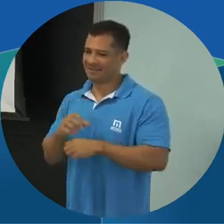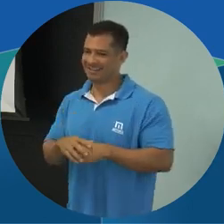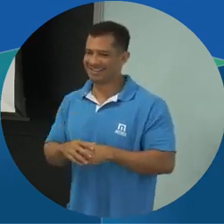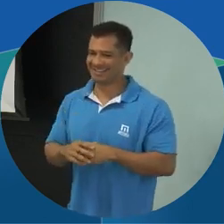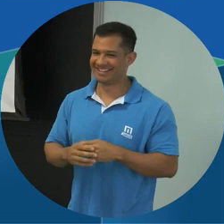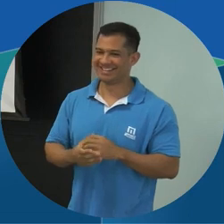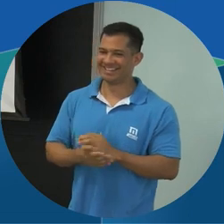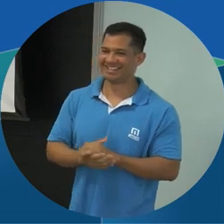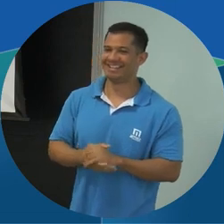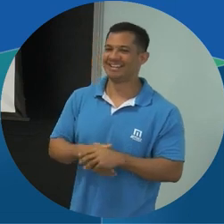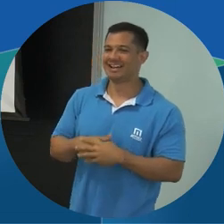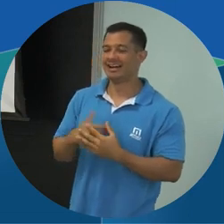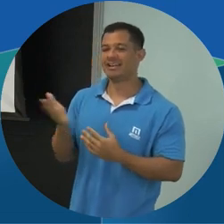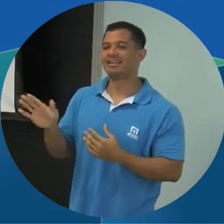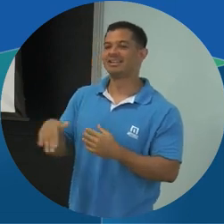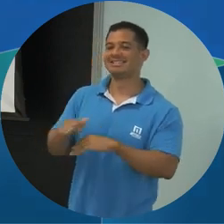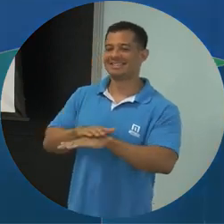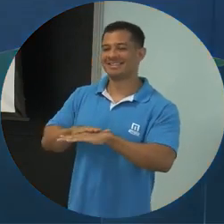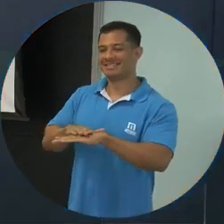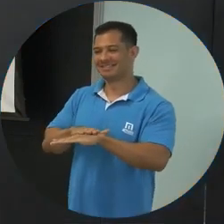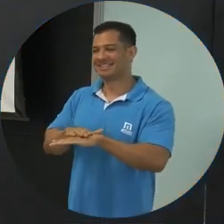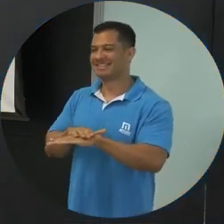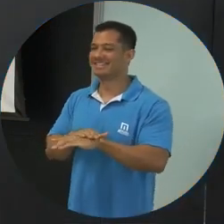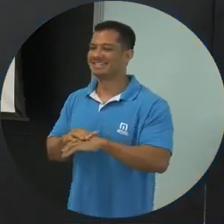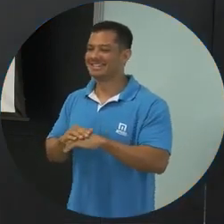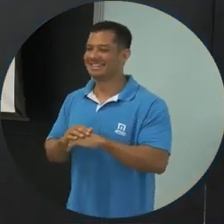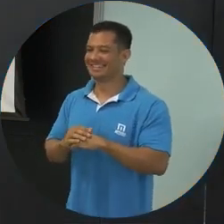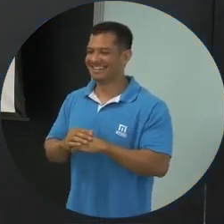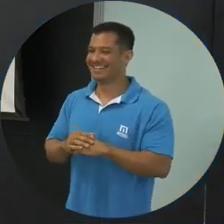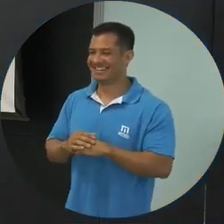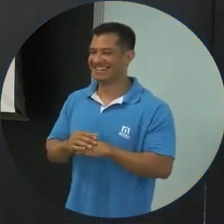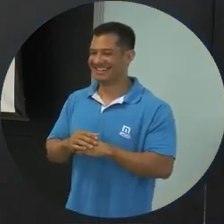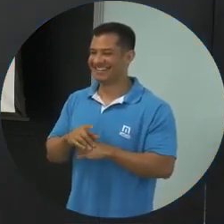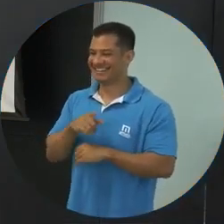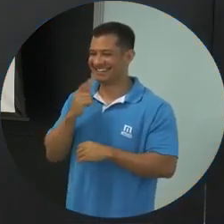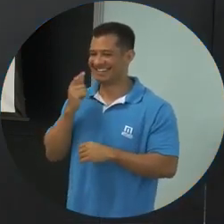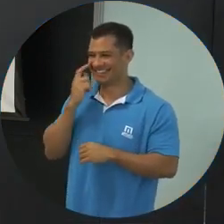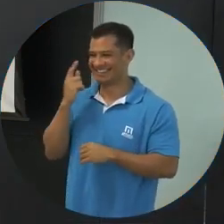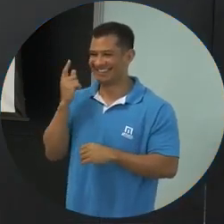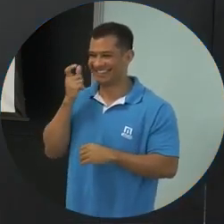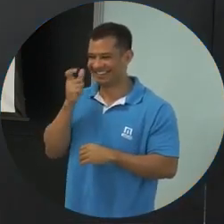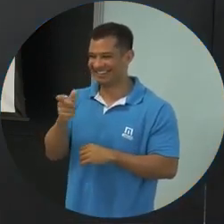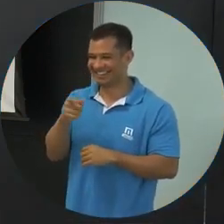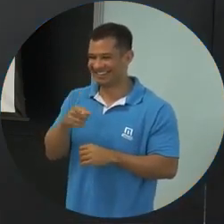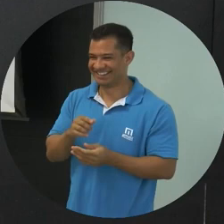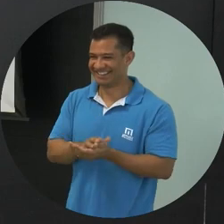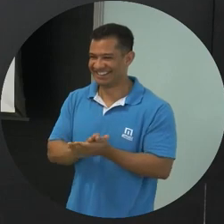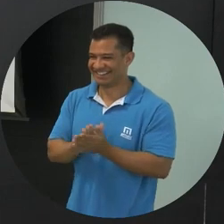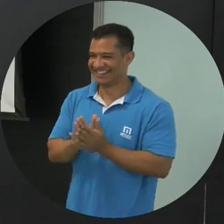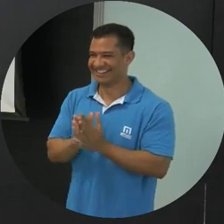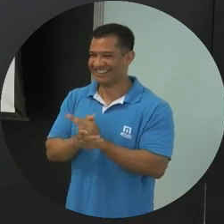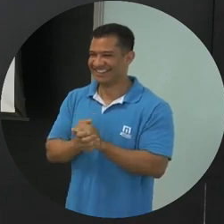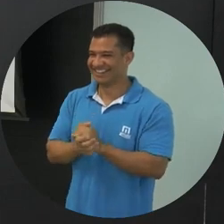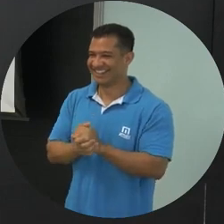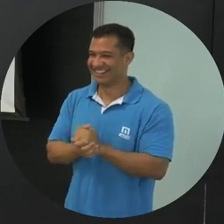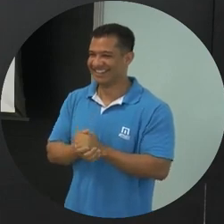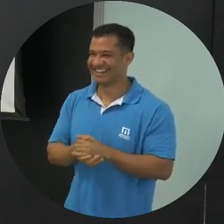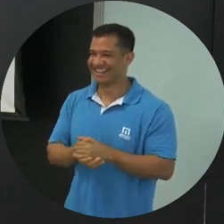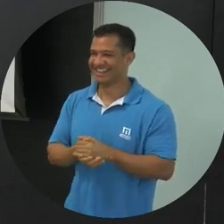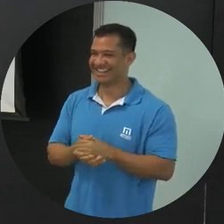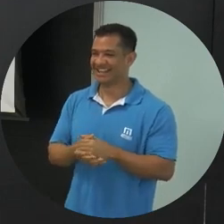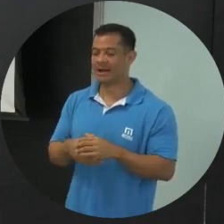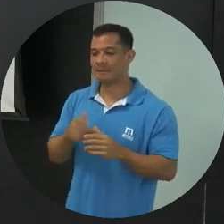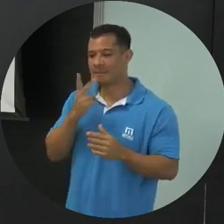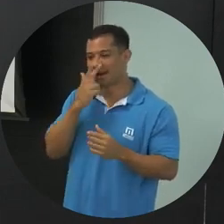para a conversa, ele falou assim, mas o que você imagina de mobiliário urbano, né? Assim, quando que você tem que